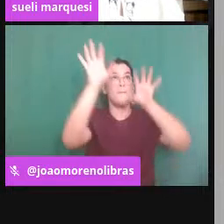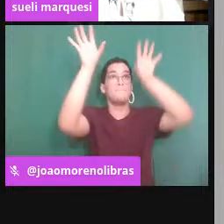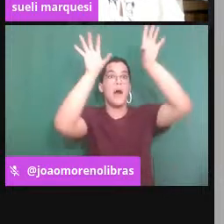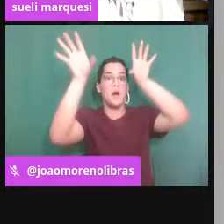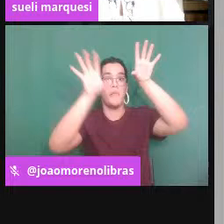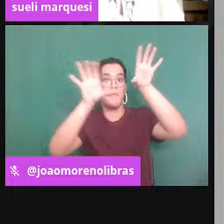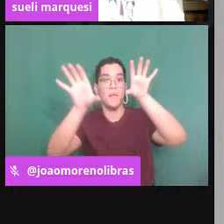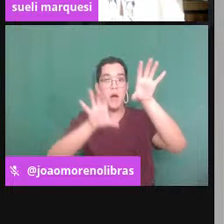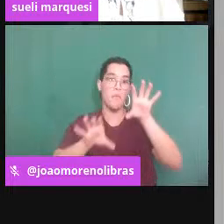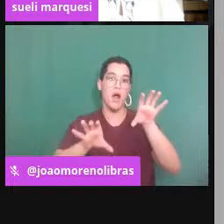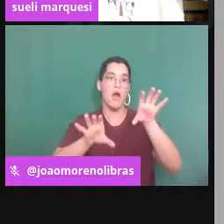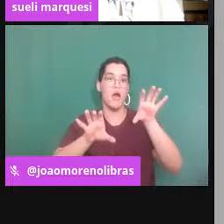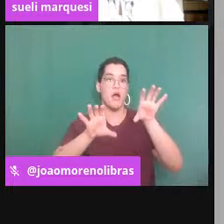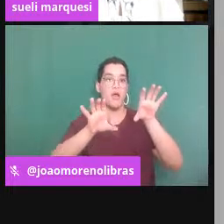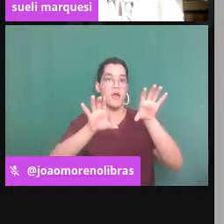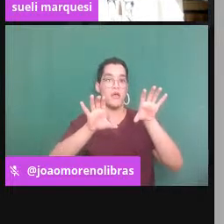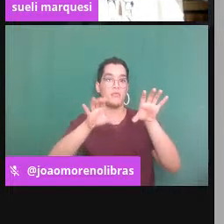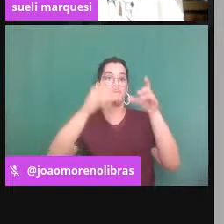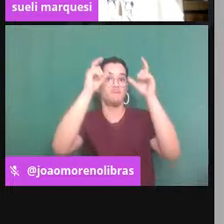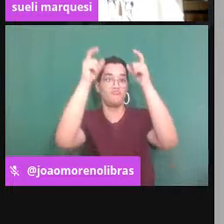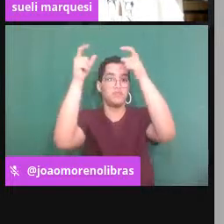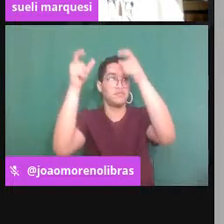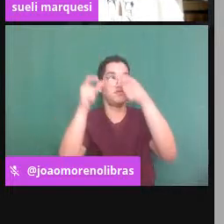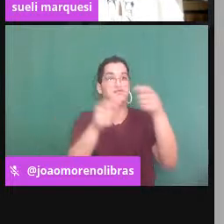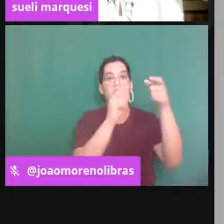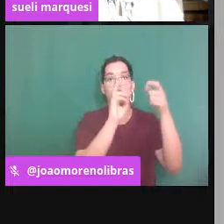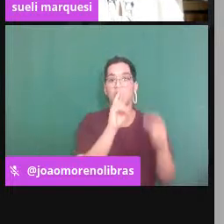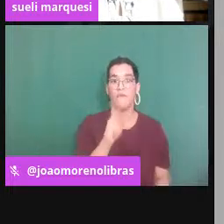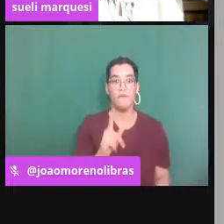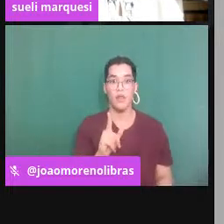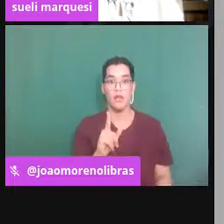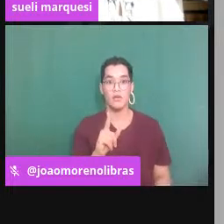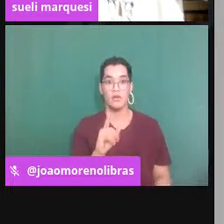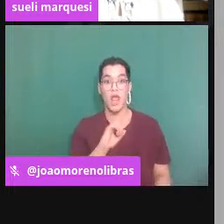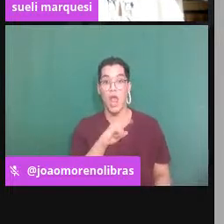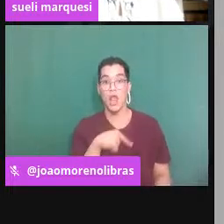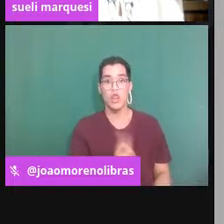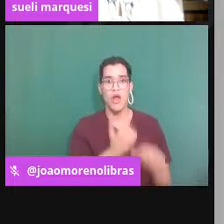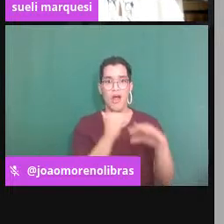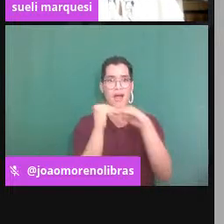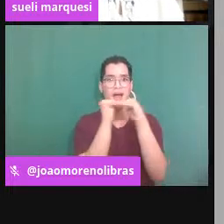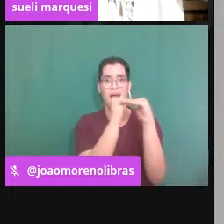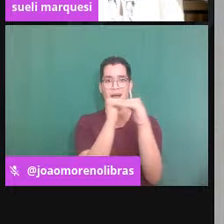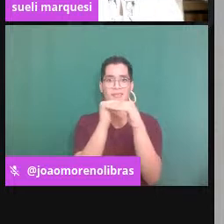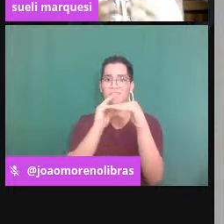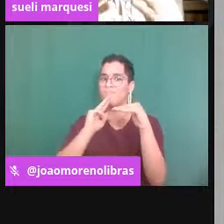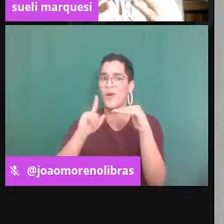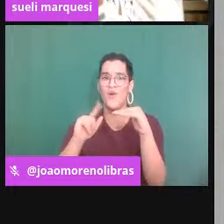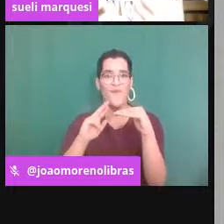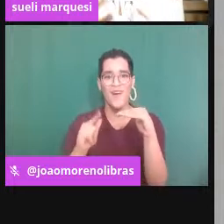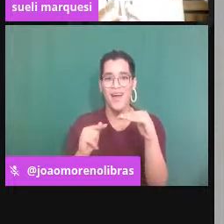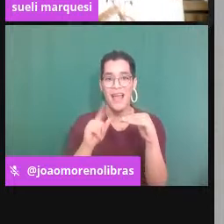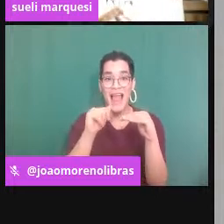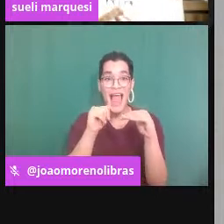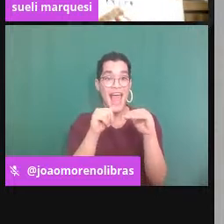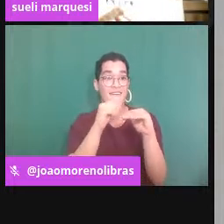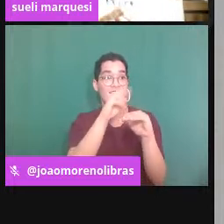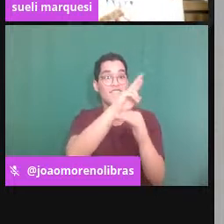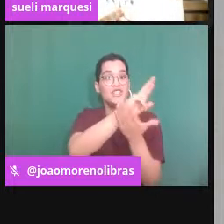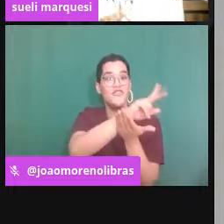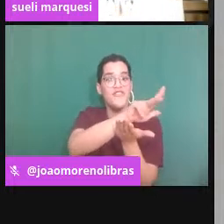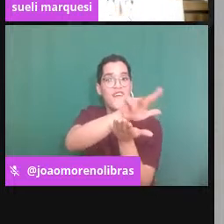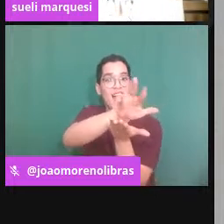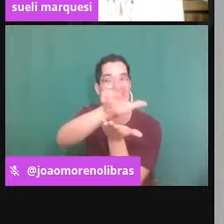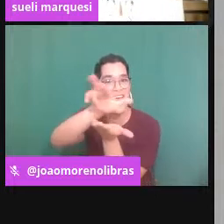muito grande, e a nossa unidade, ela é definida pela diversidade. Então, toda essa